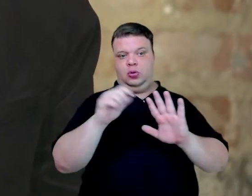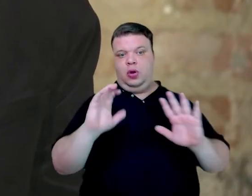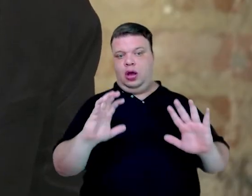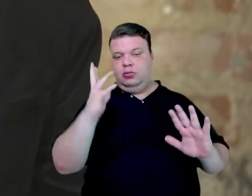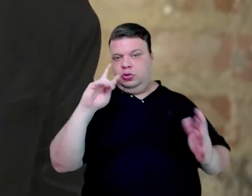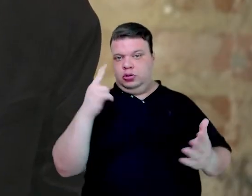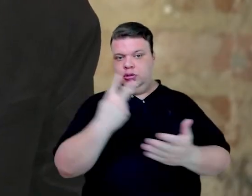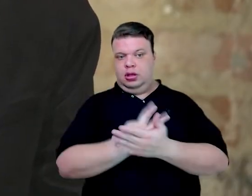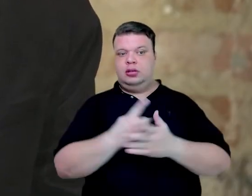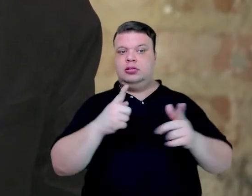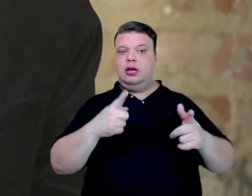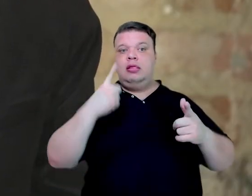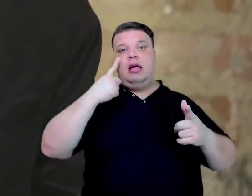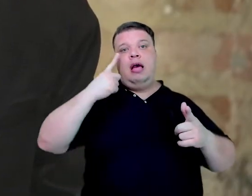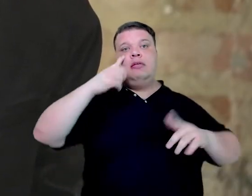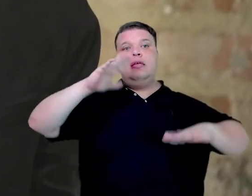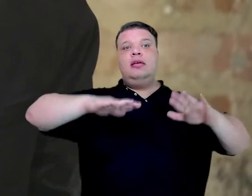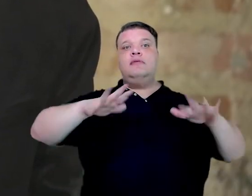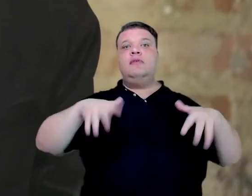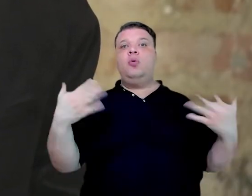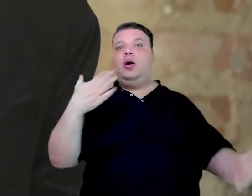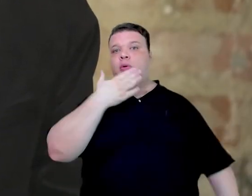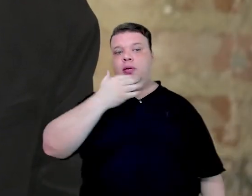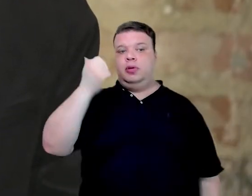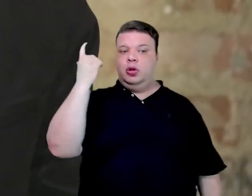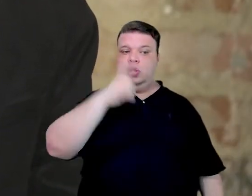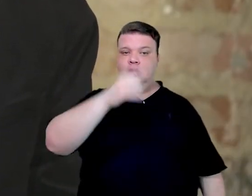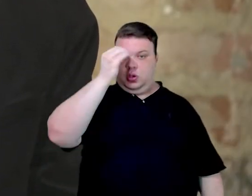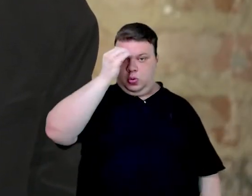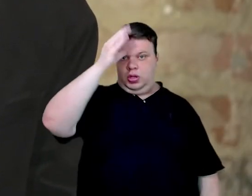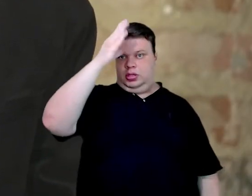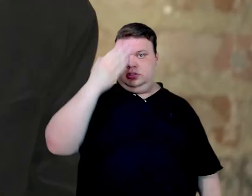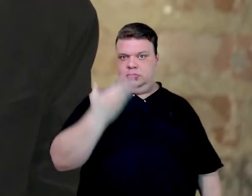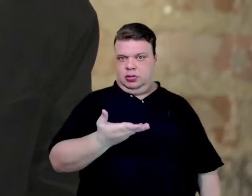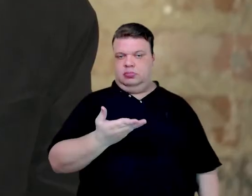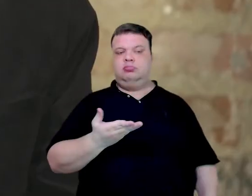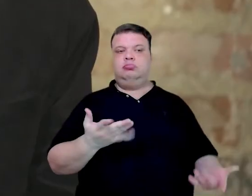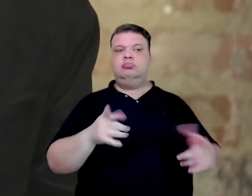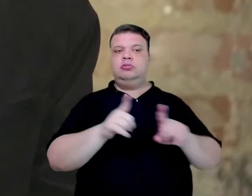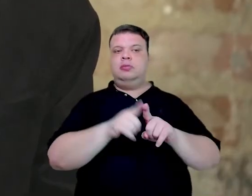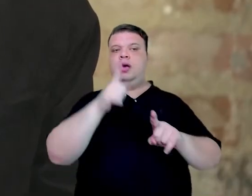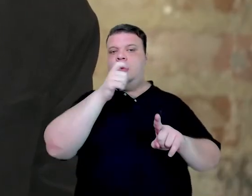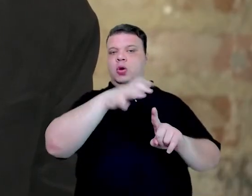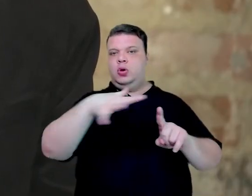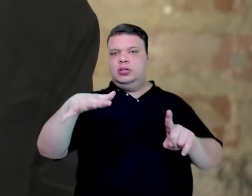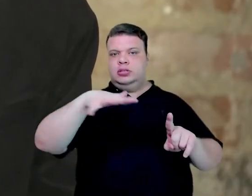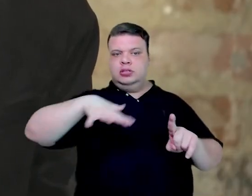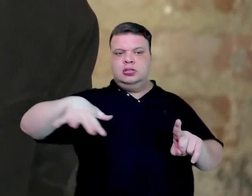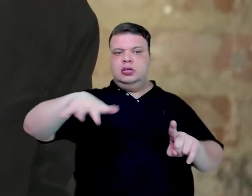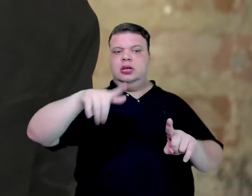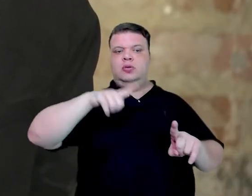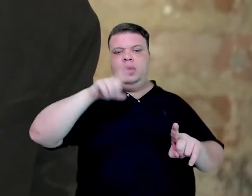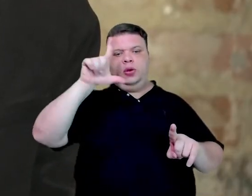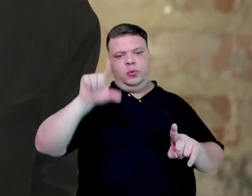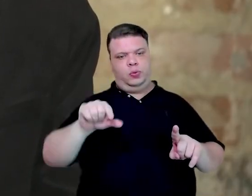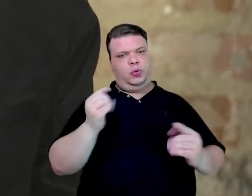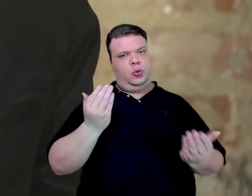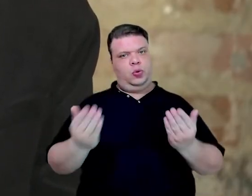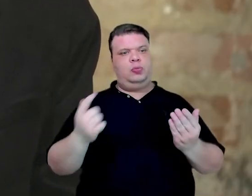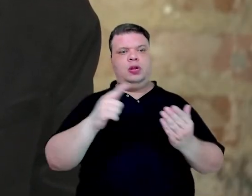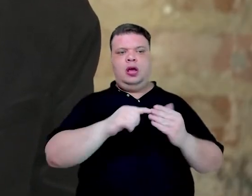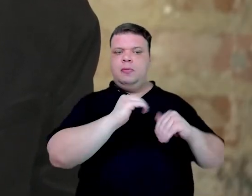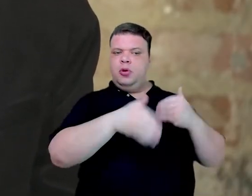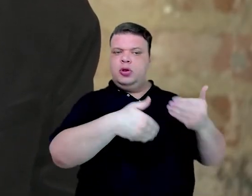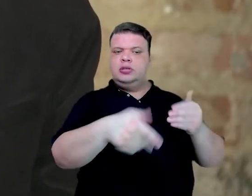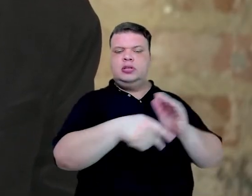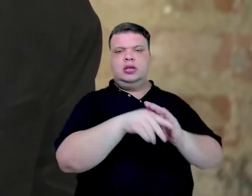oceanos, que ainda é baixo em relação aos processos atmosféricos e mesmo continentais, para que, com isso, a gente